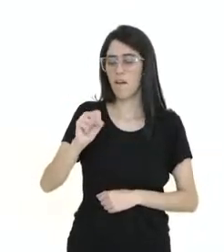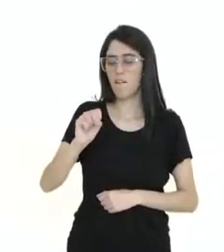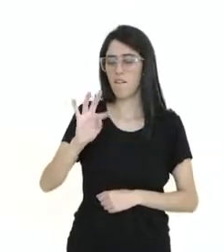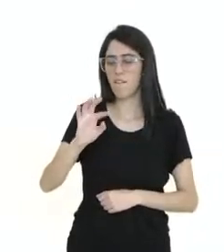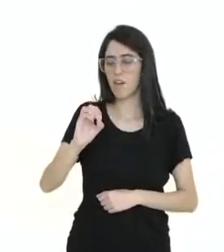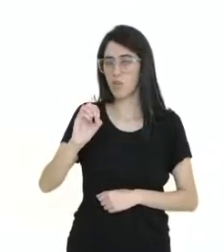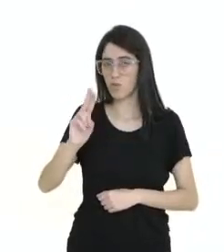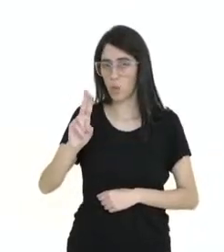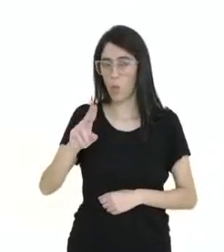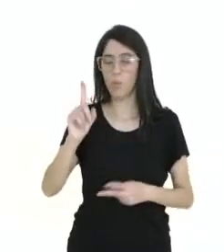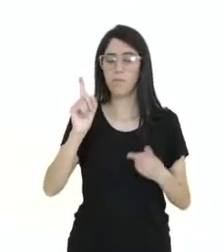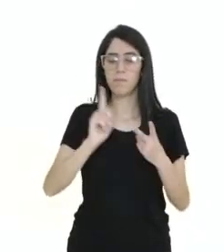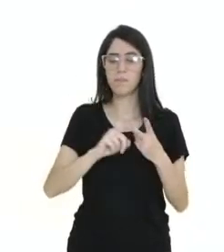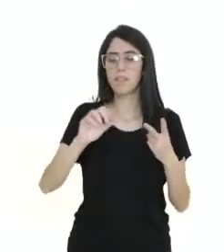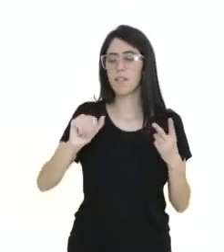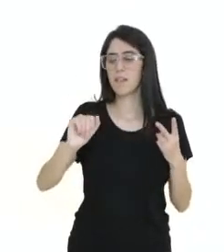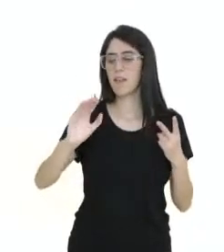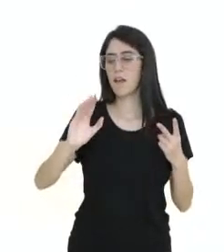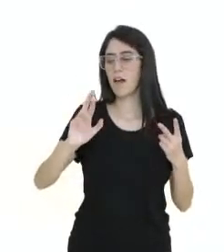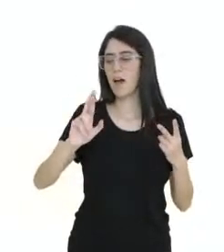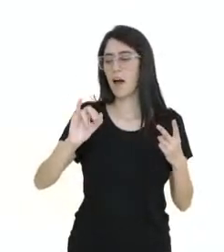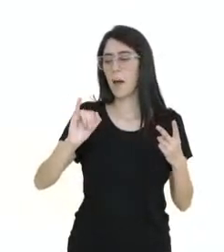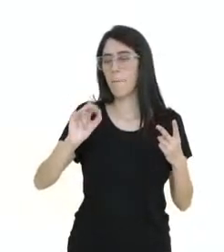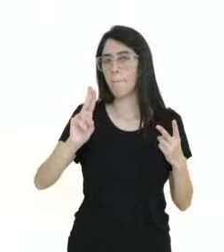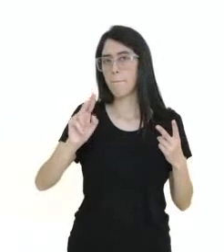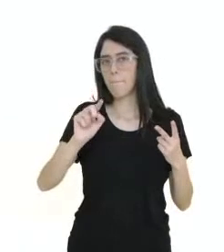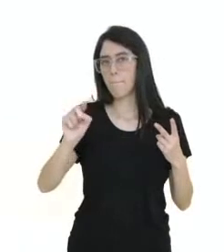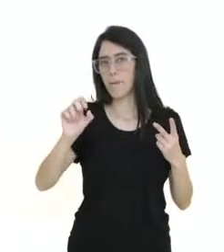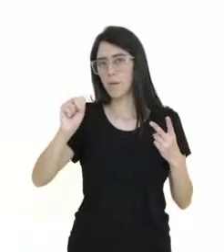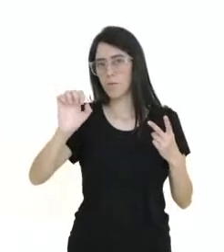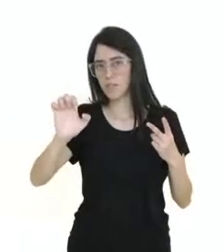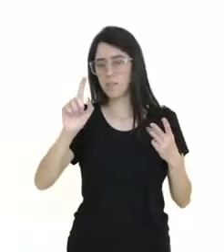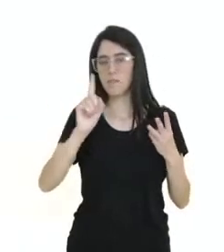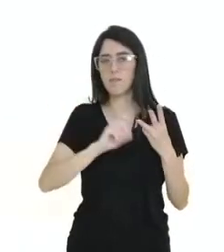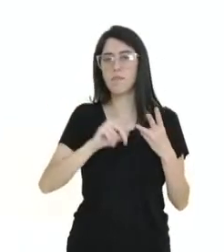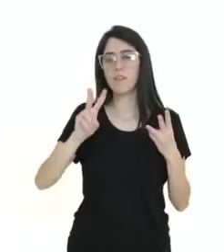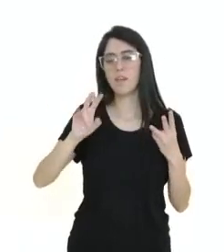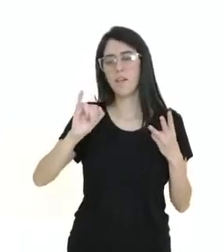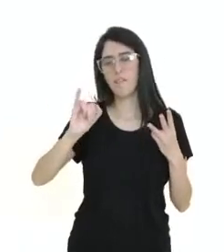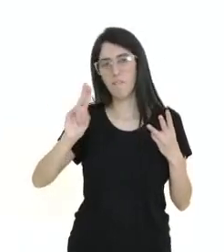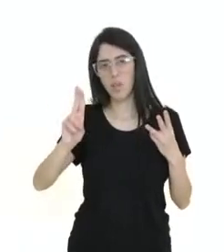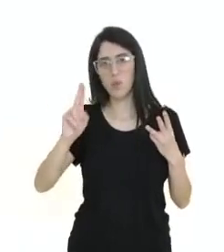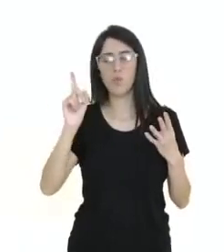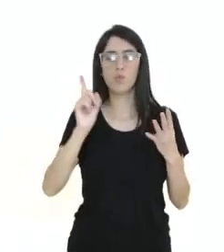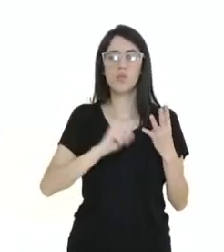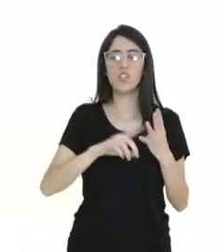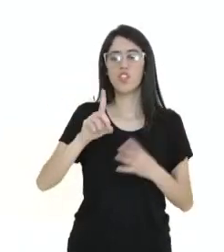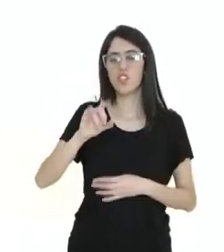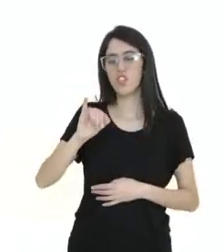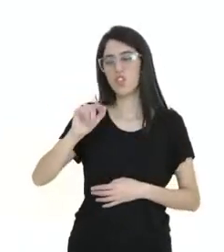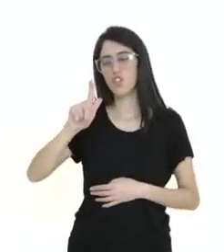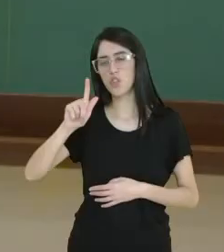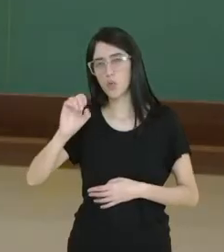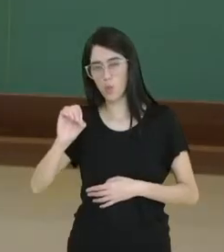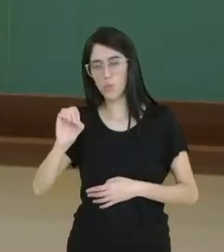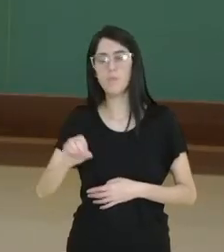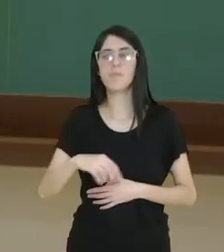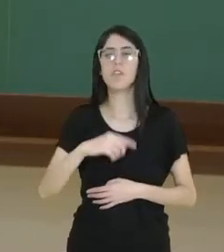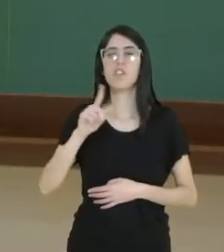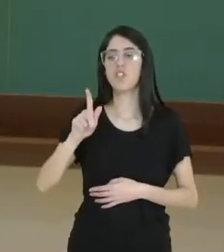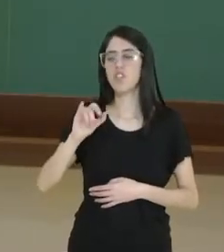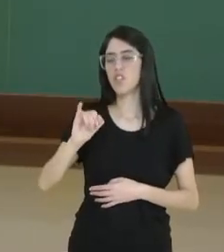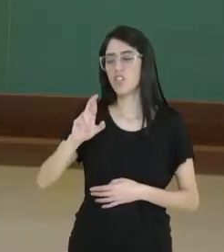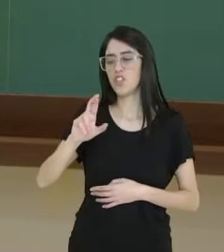verbo abriu-se, viu, digo, giravam. Quantos verbos apareceram